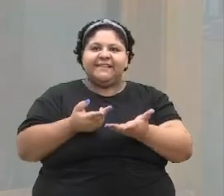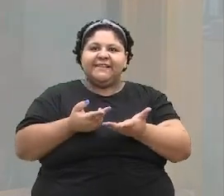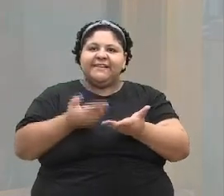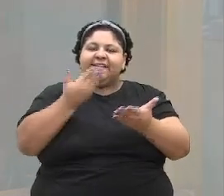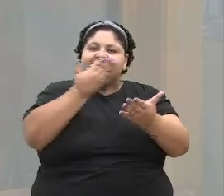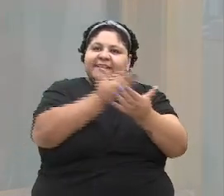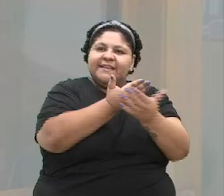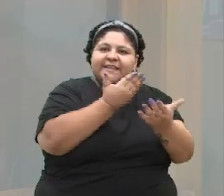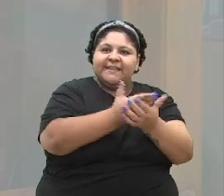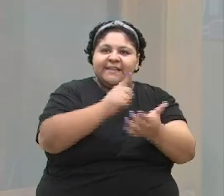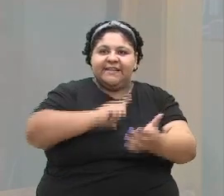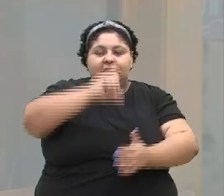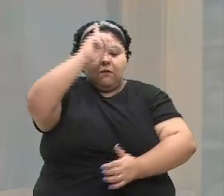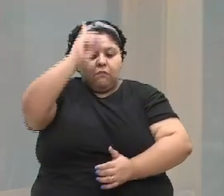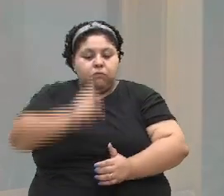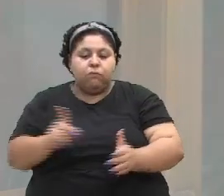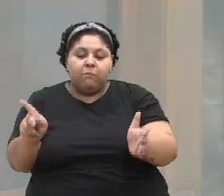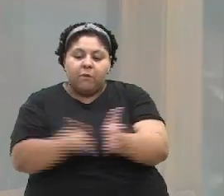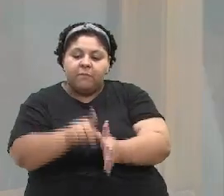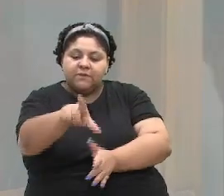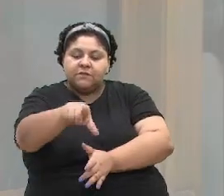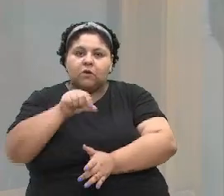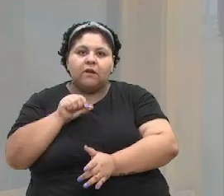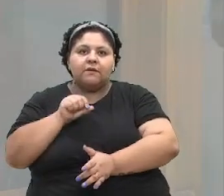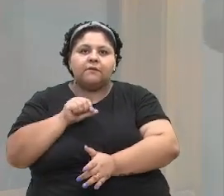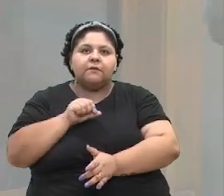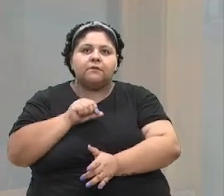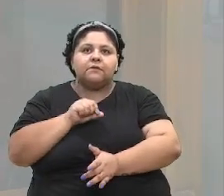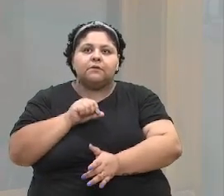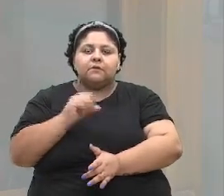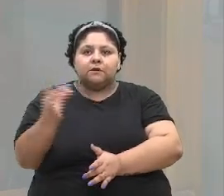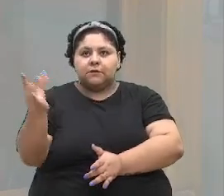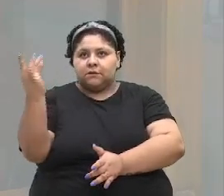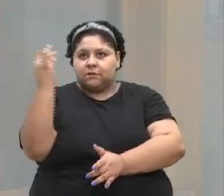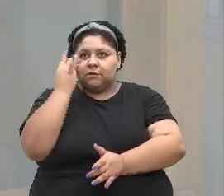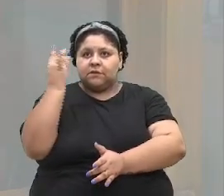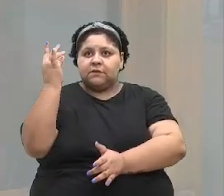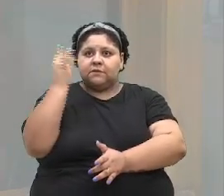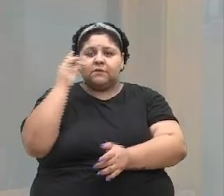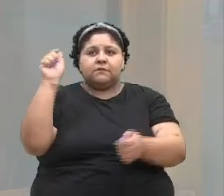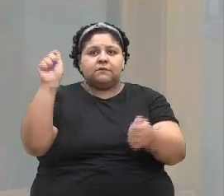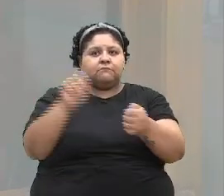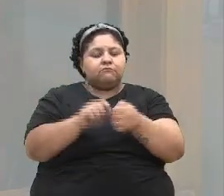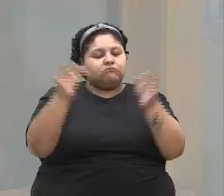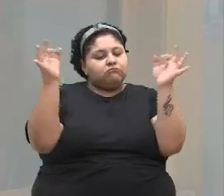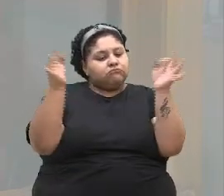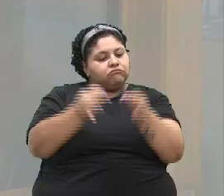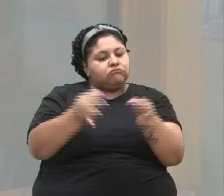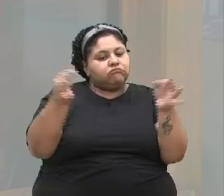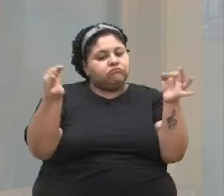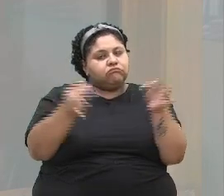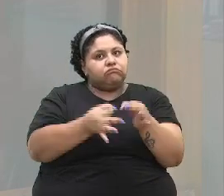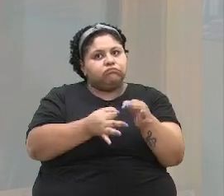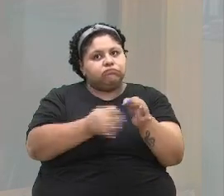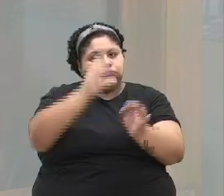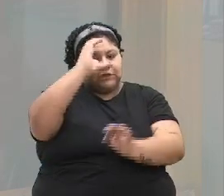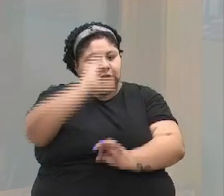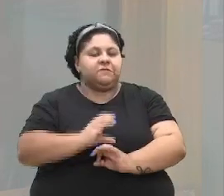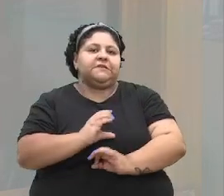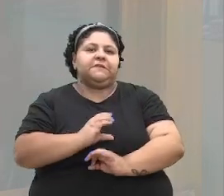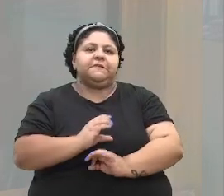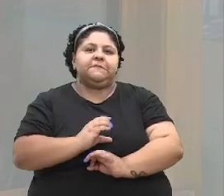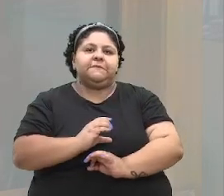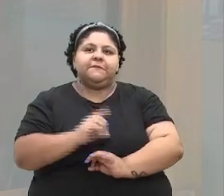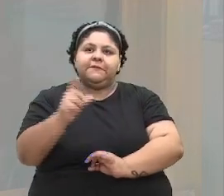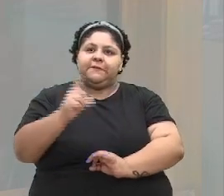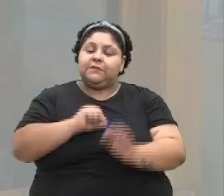ter direito às suas próprias escolhas, estar presente e exercer plenamente a sua cidadania. Ter